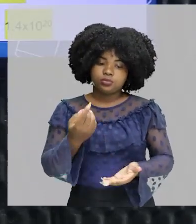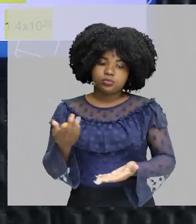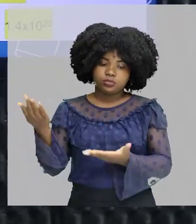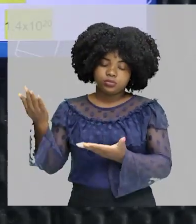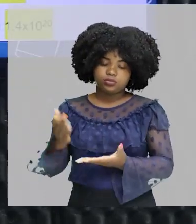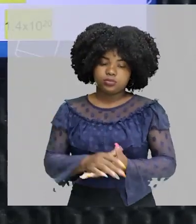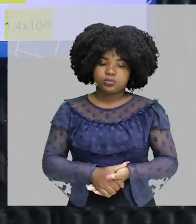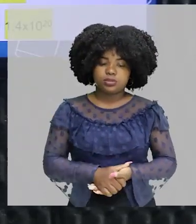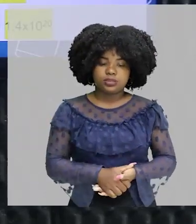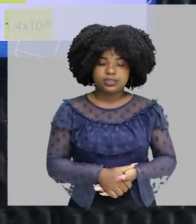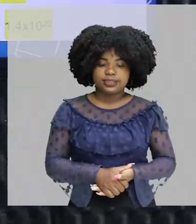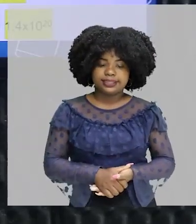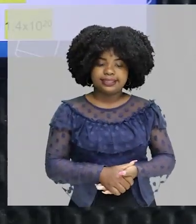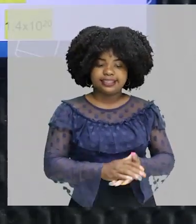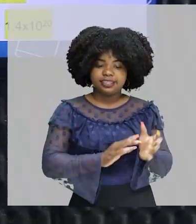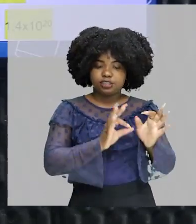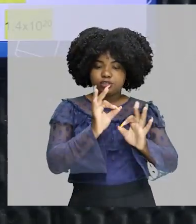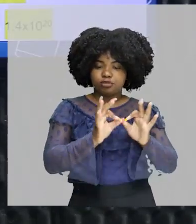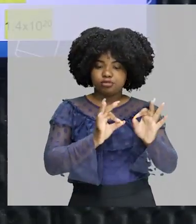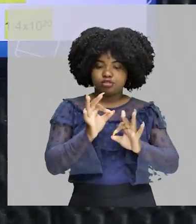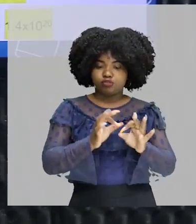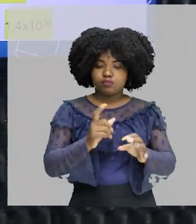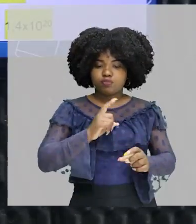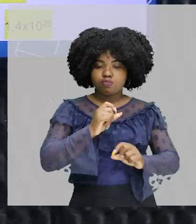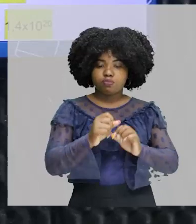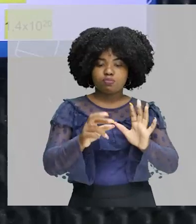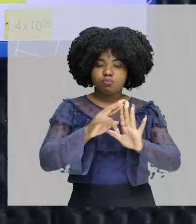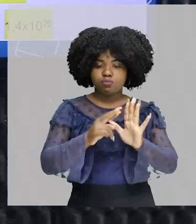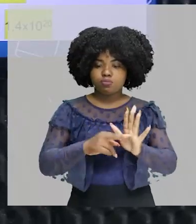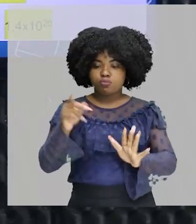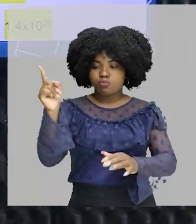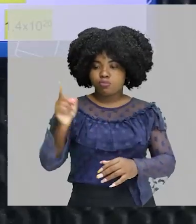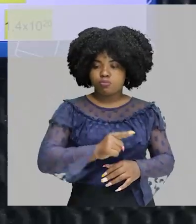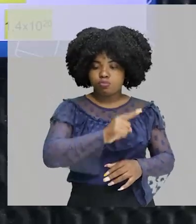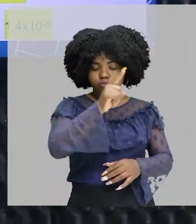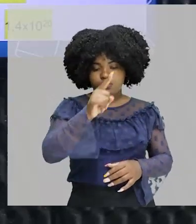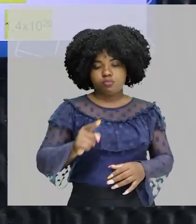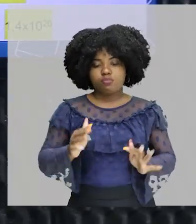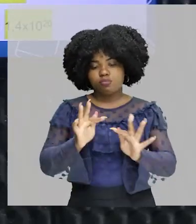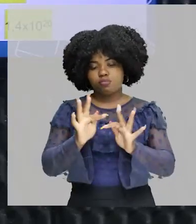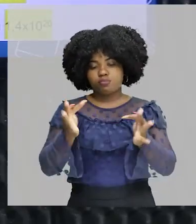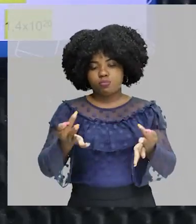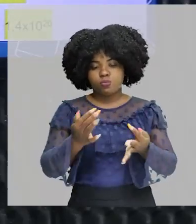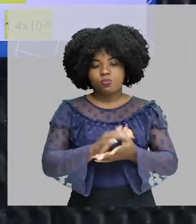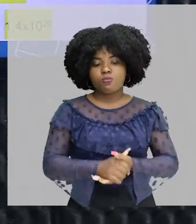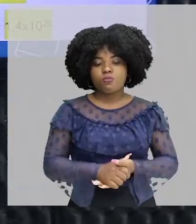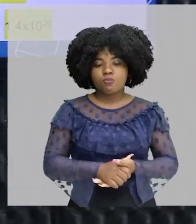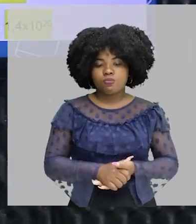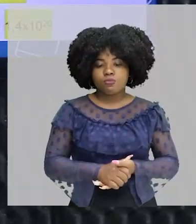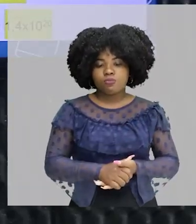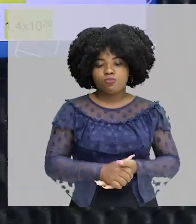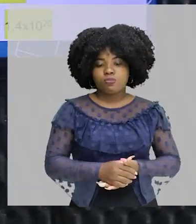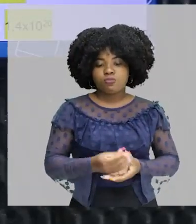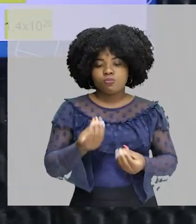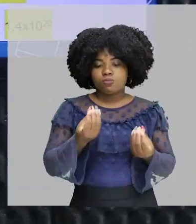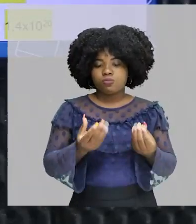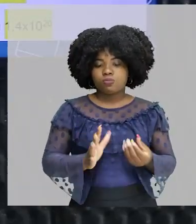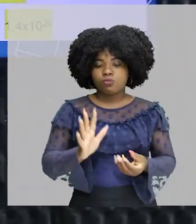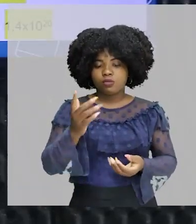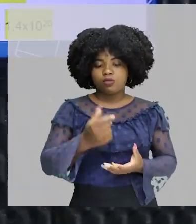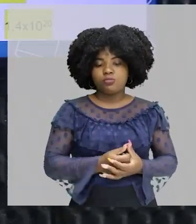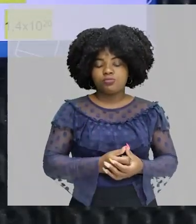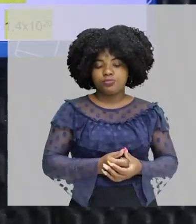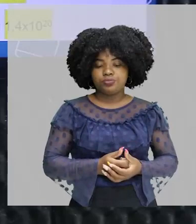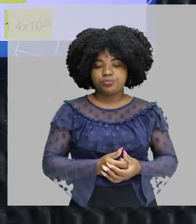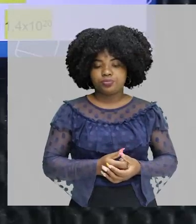aspartame. Então, turminha, vamos chegar a uma regra de 3, uma regra de 3 simples, tudo bem? Como a gente resolve?